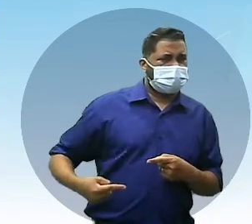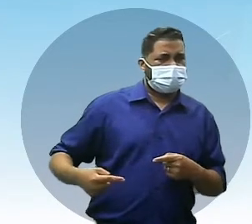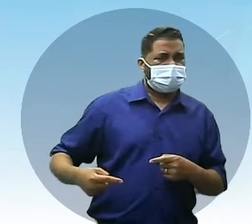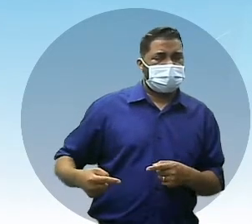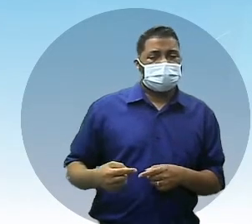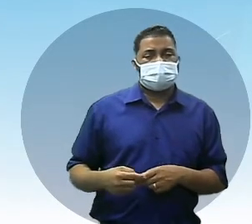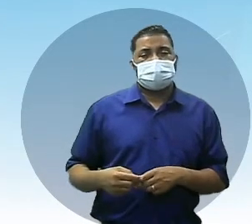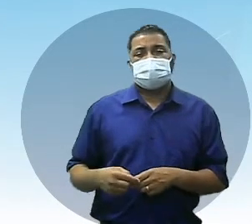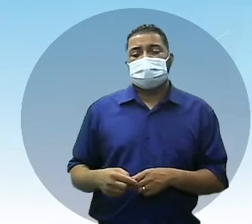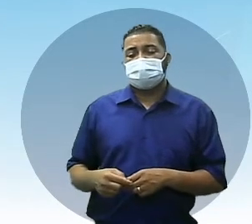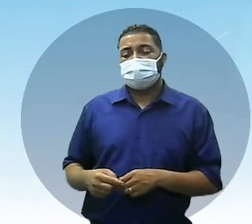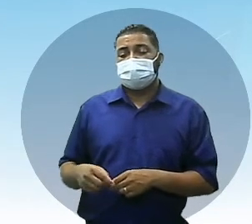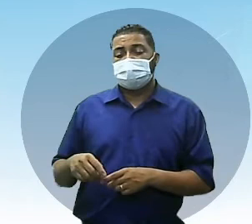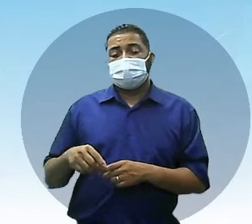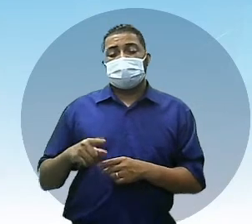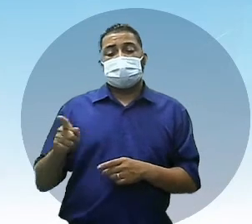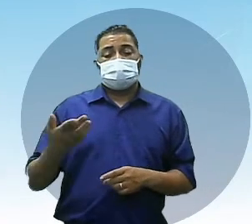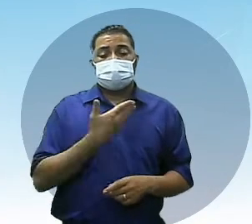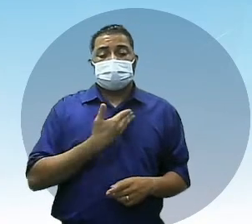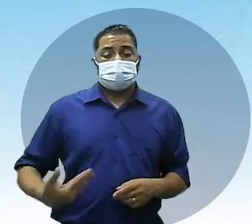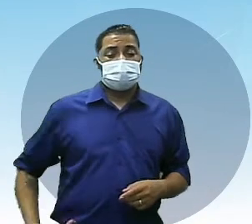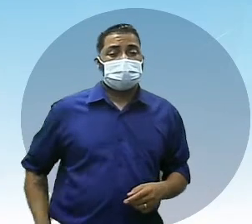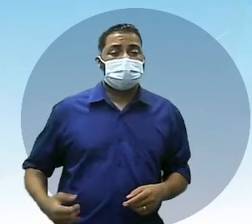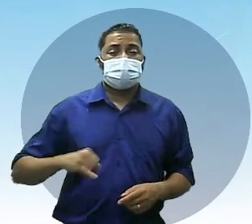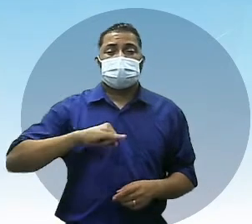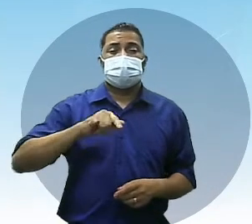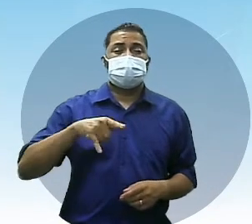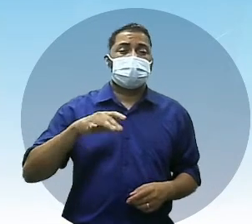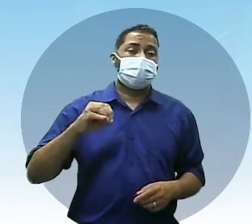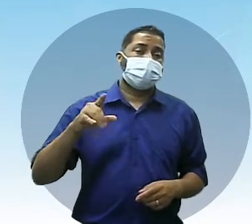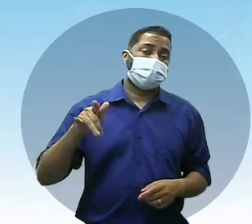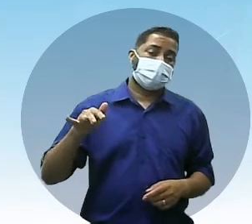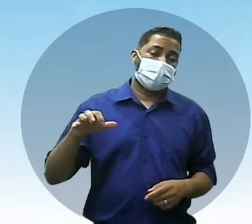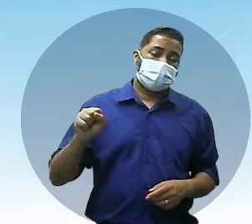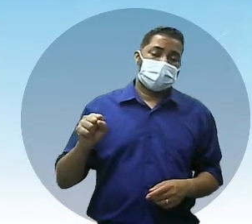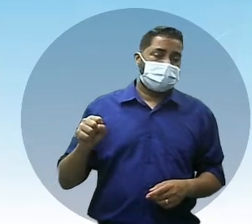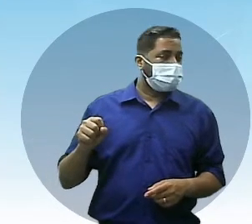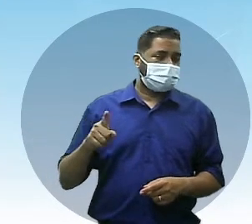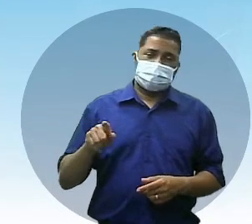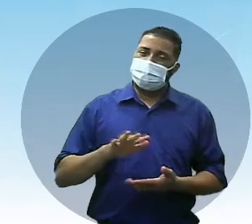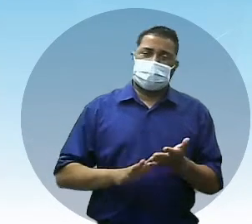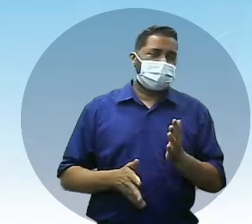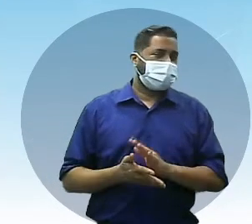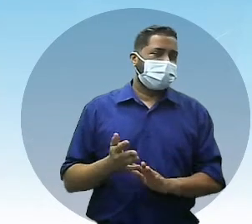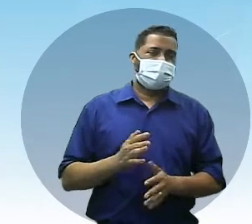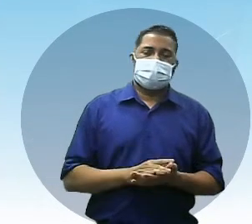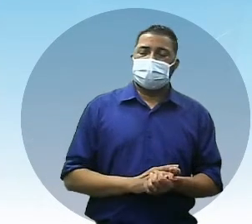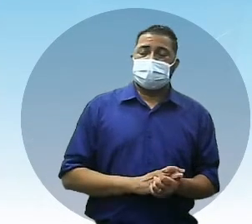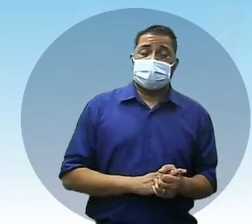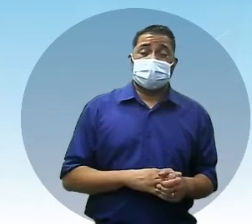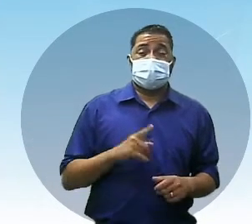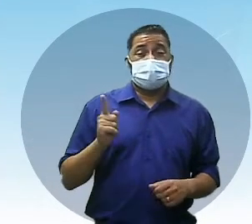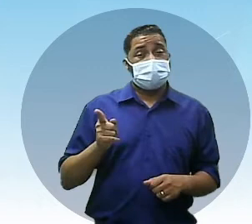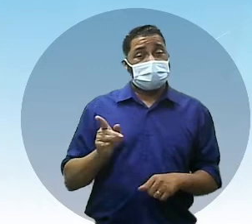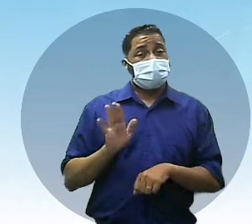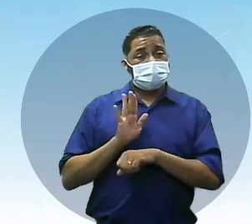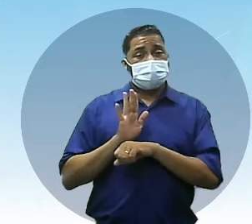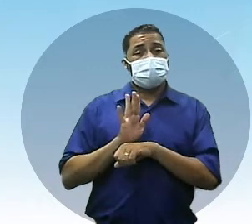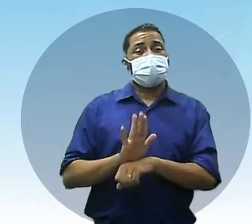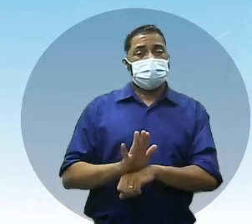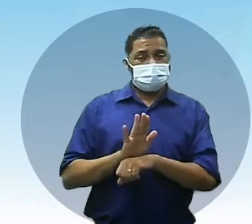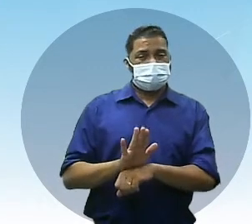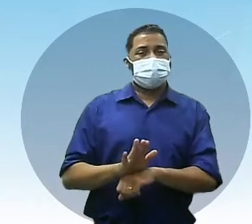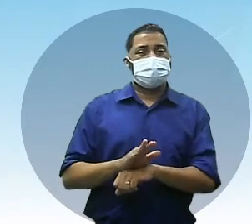João Goulart. Se você prestou atenção nas minhas palavras anteriormente, não tem nada a ver. Ele era um dos apoiadores